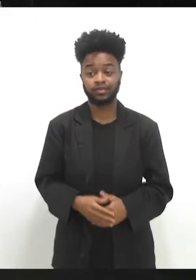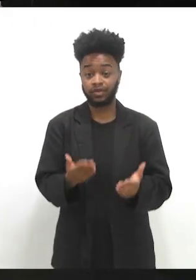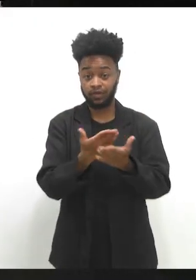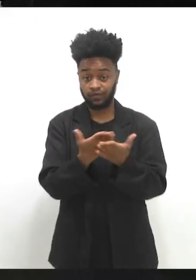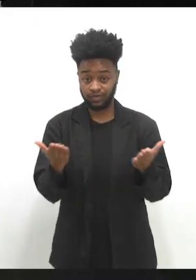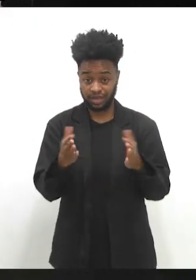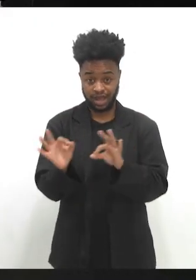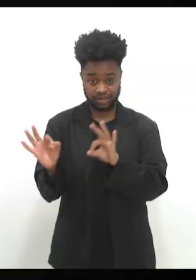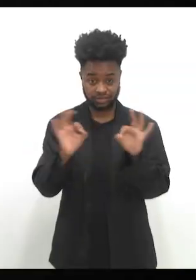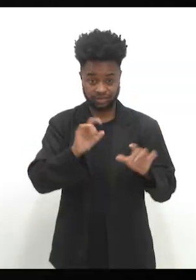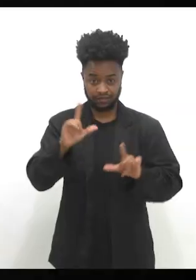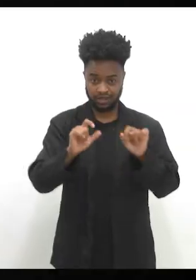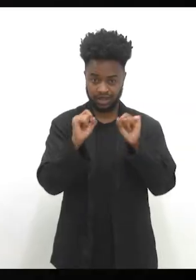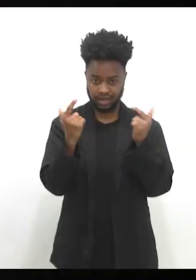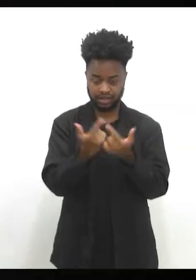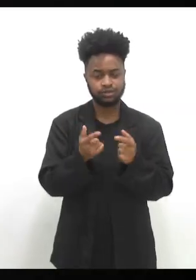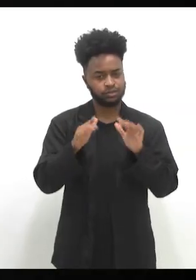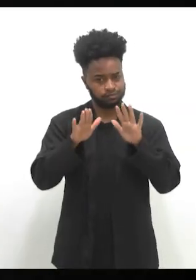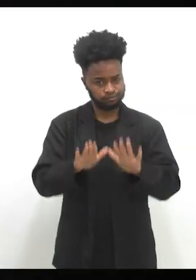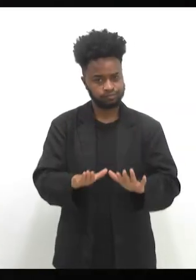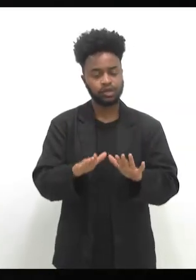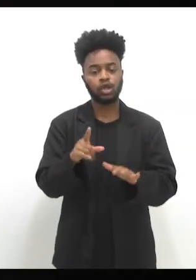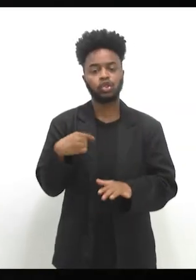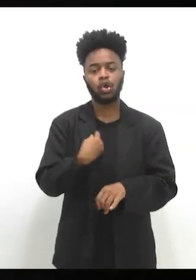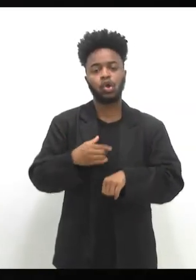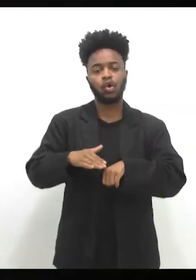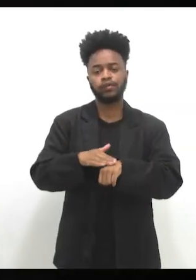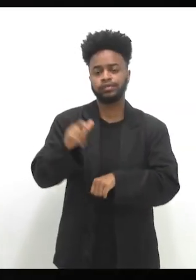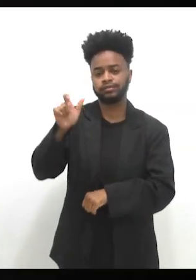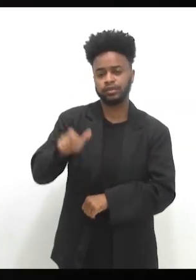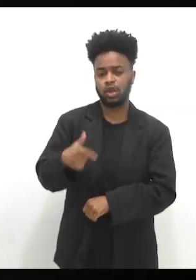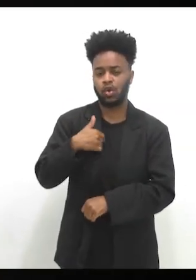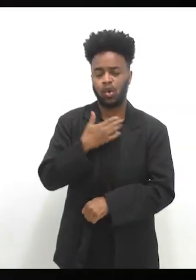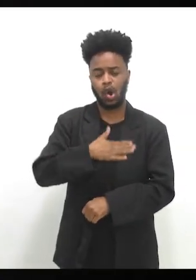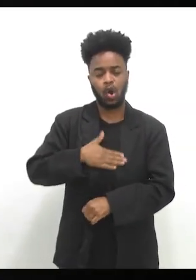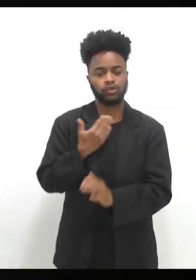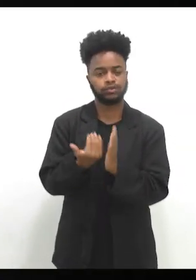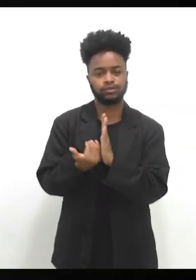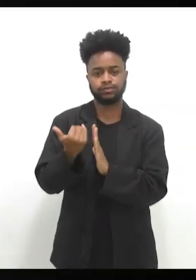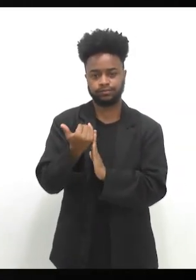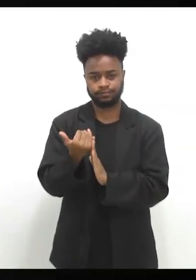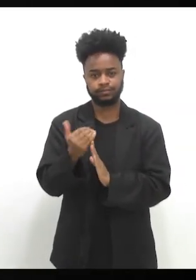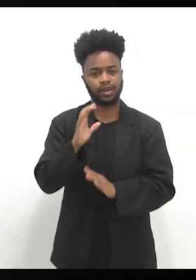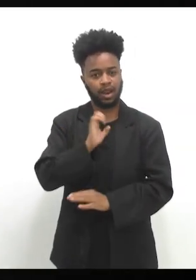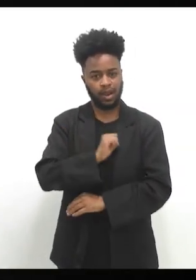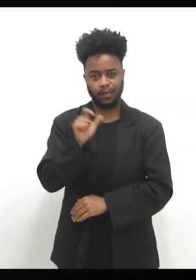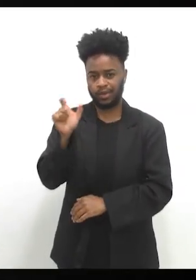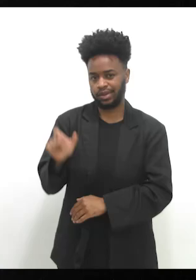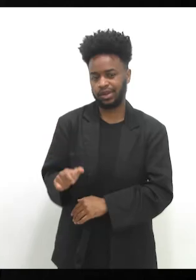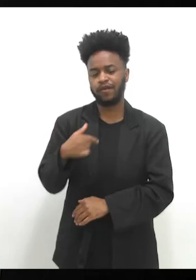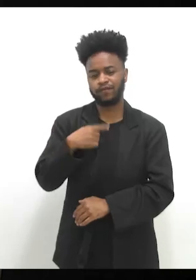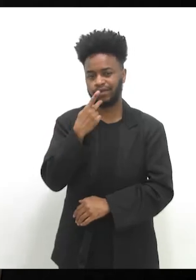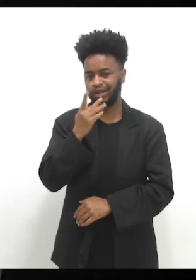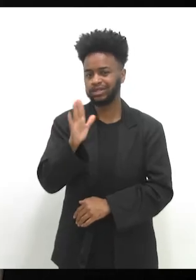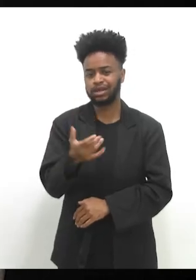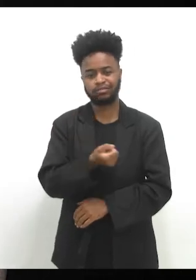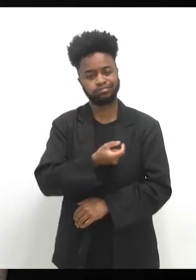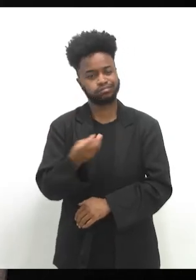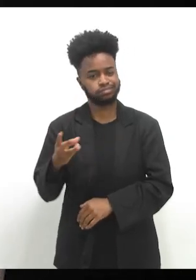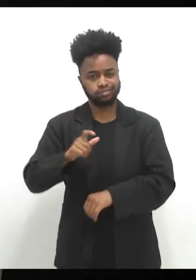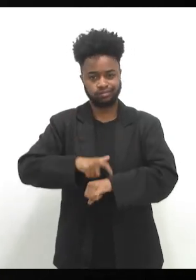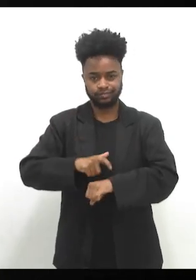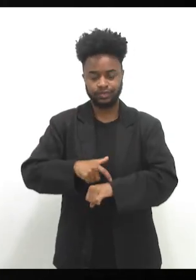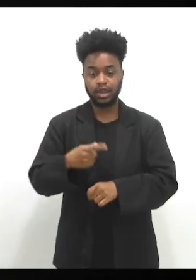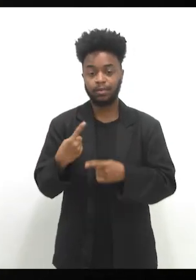Obrigado. E para você que está aqui ligadinho na gente, não sai, porque agora a gente vai conversar com um cara que eu sou fã. Sou fã de carteirinha, já falei para ele isso